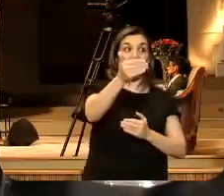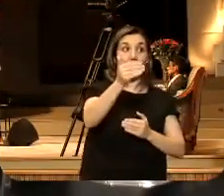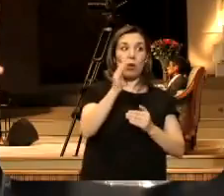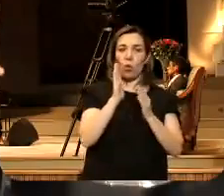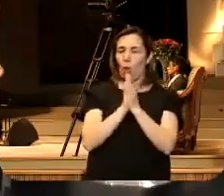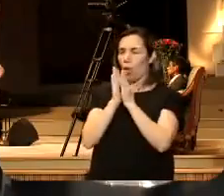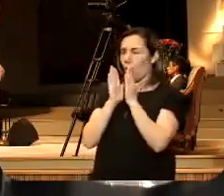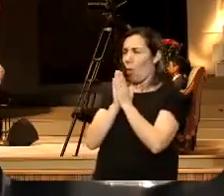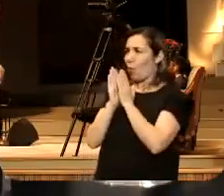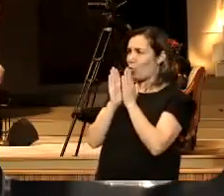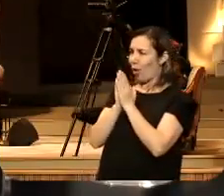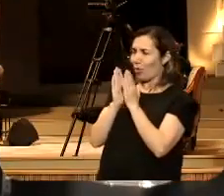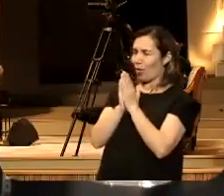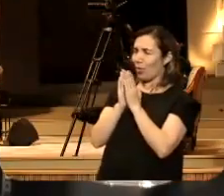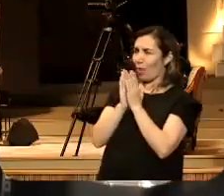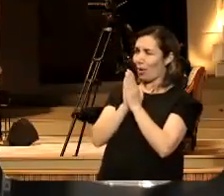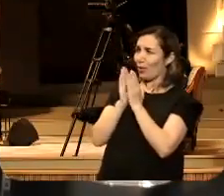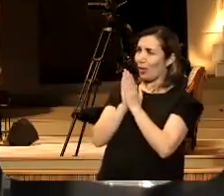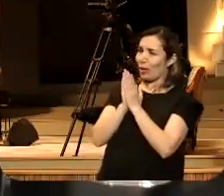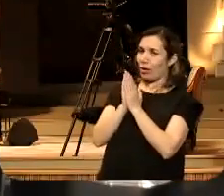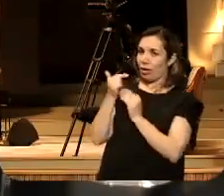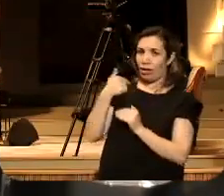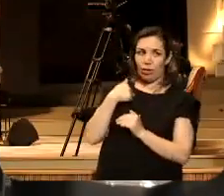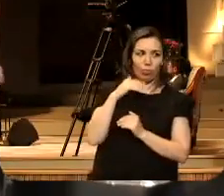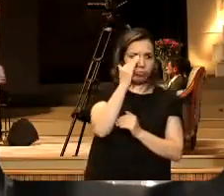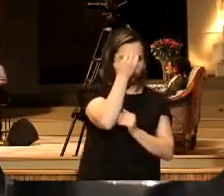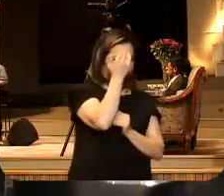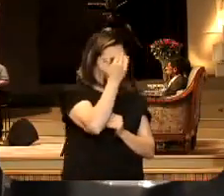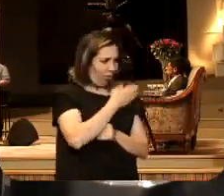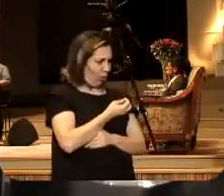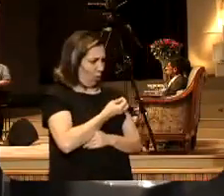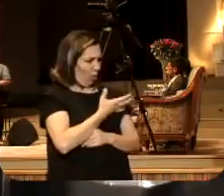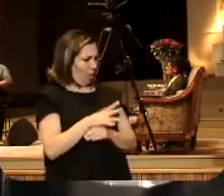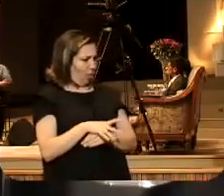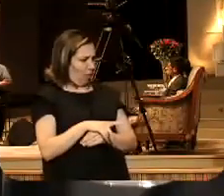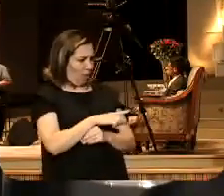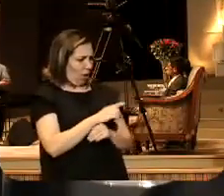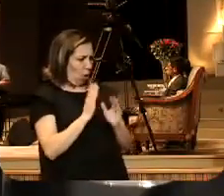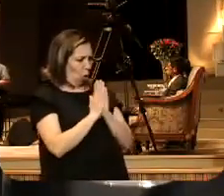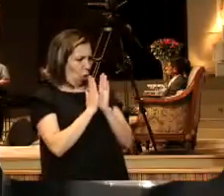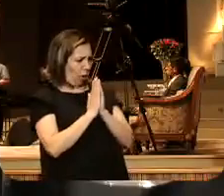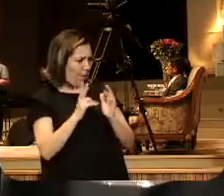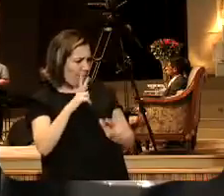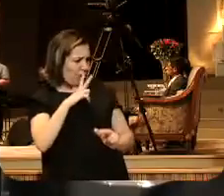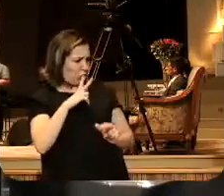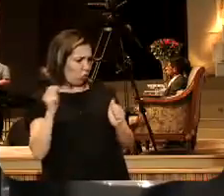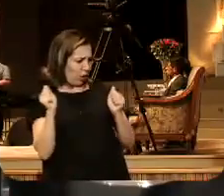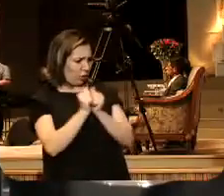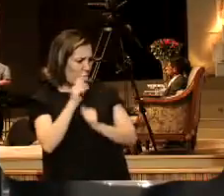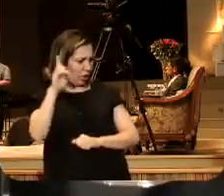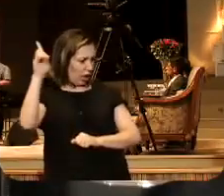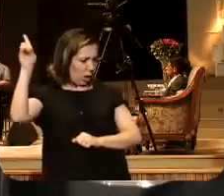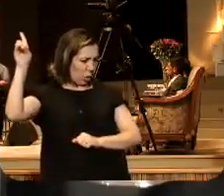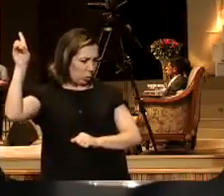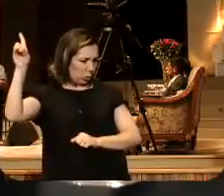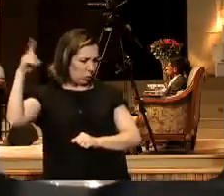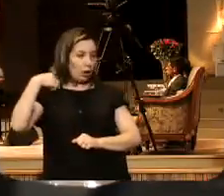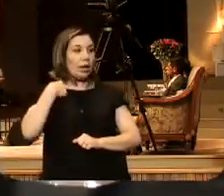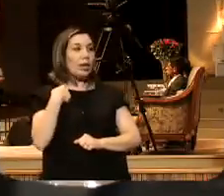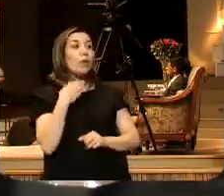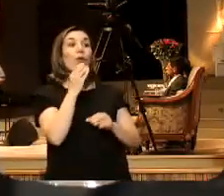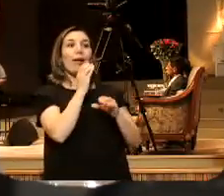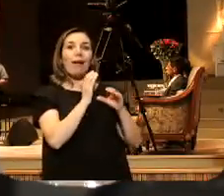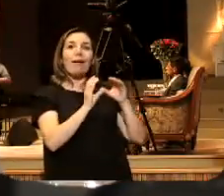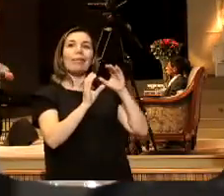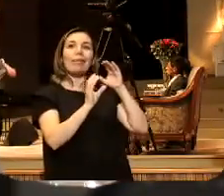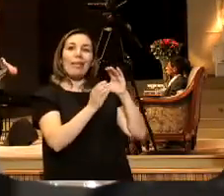tinha o dom de interpretação de línguas. E eu sabia que ali era alguma coisa entre ele e Deus. E eu continuei sustentando só